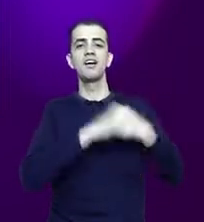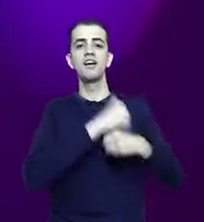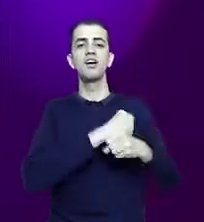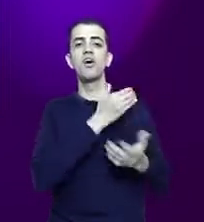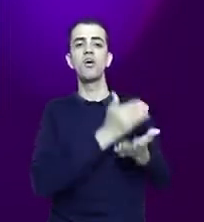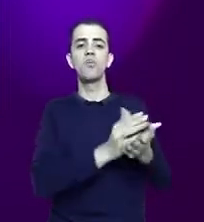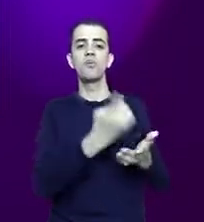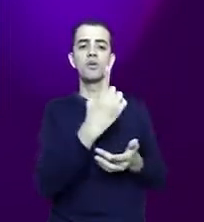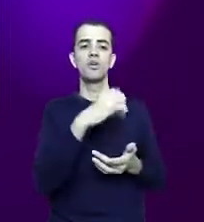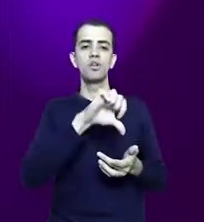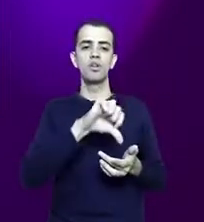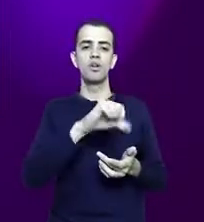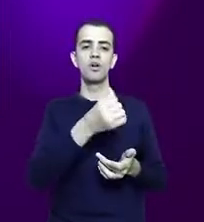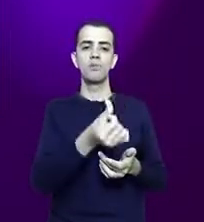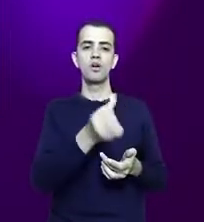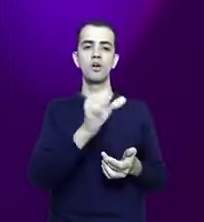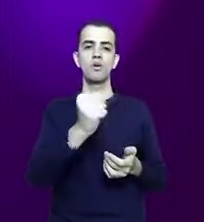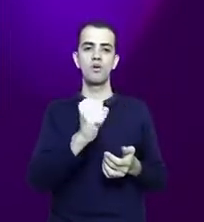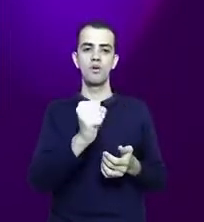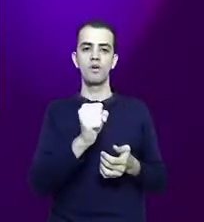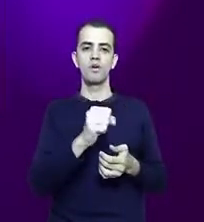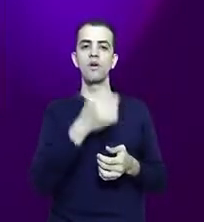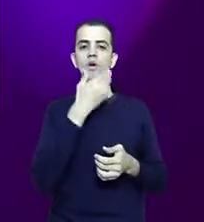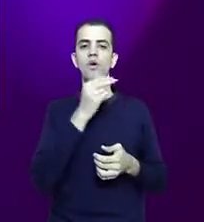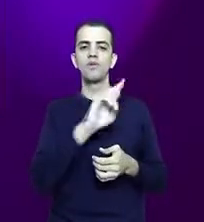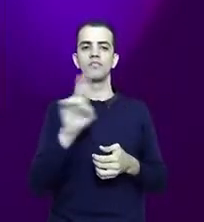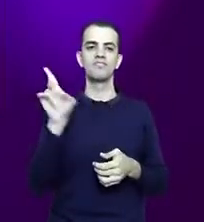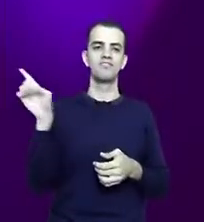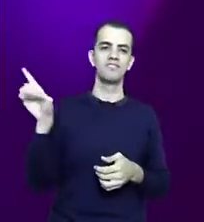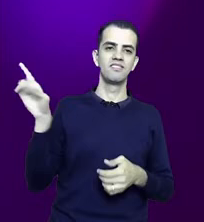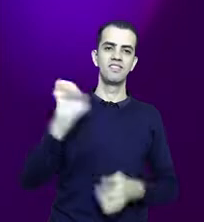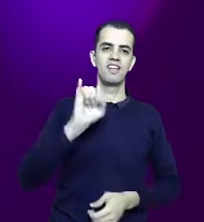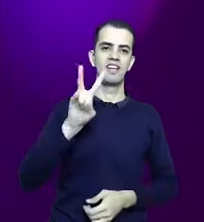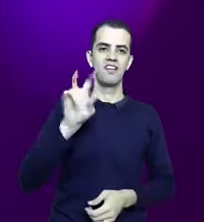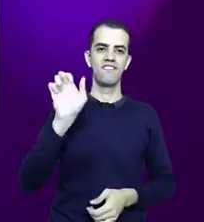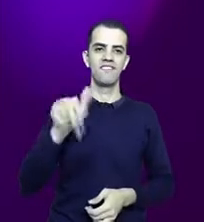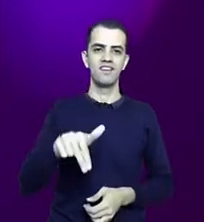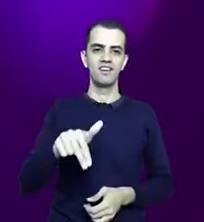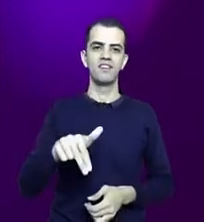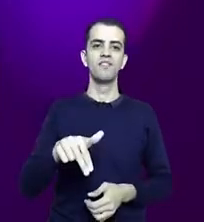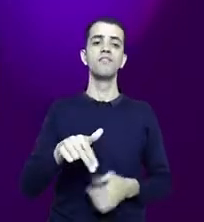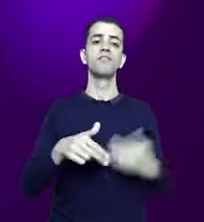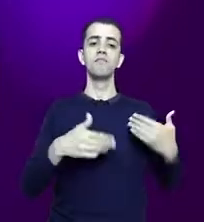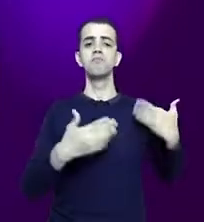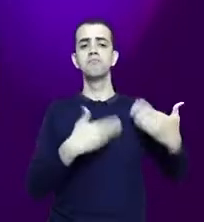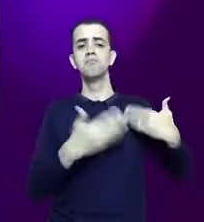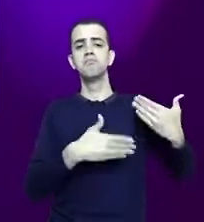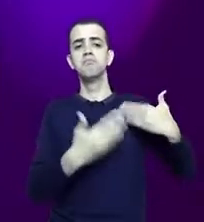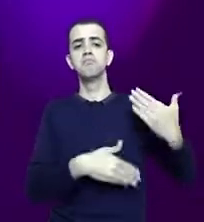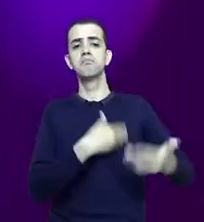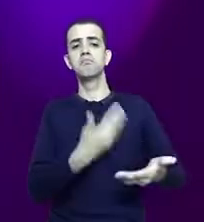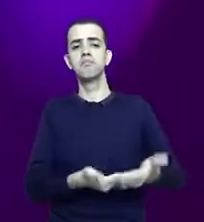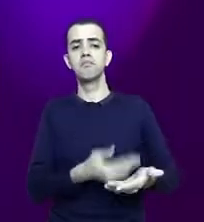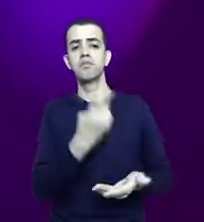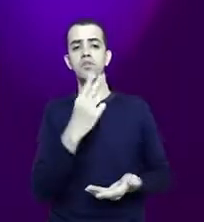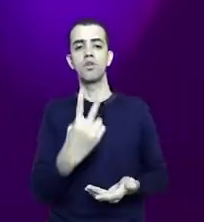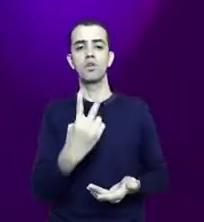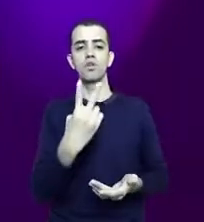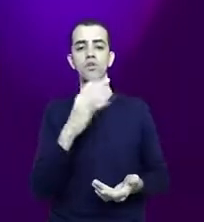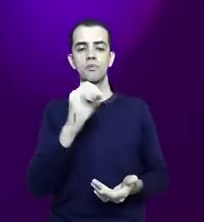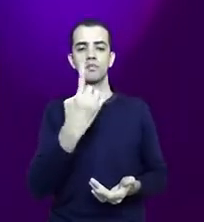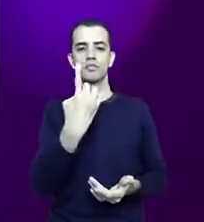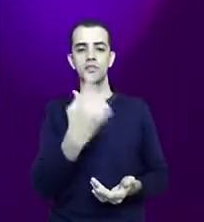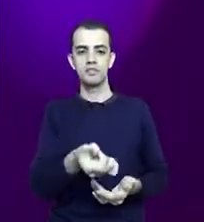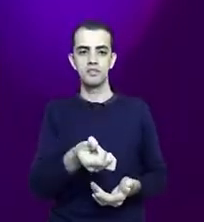1968. O primeiro a desenvolver foi o Ivan Sutherland, de 68. E, mais recentemente, o que a gente usa, existe um histórico grande atrás